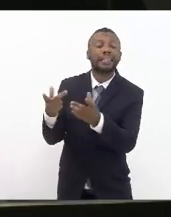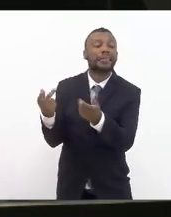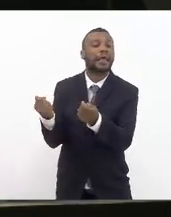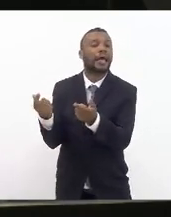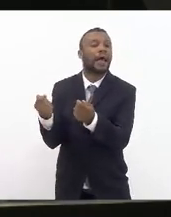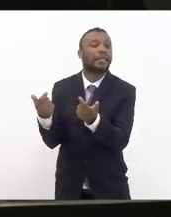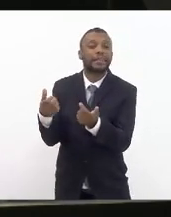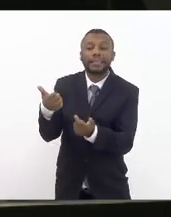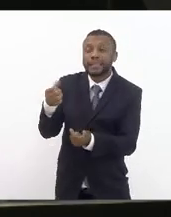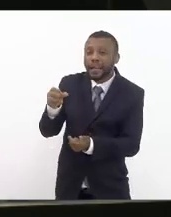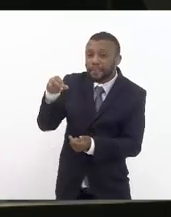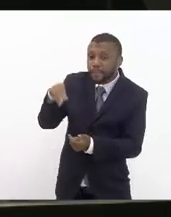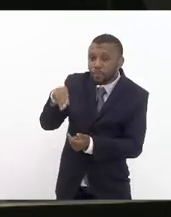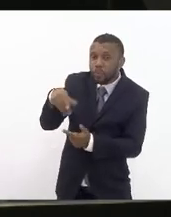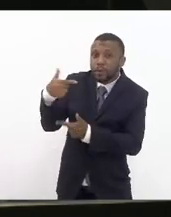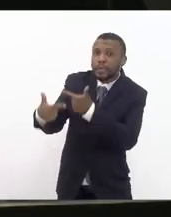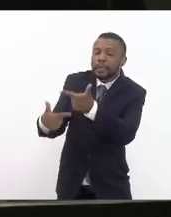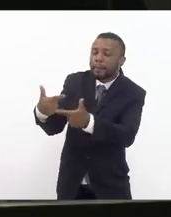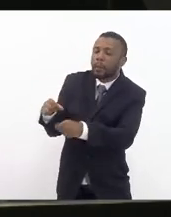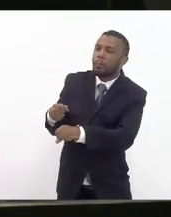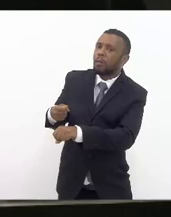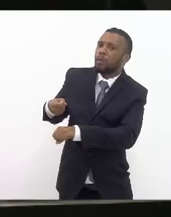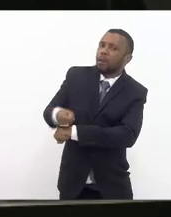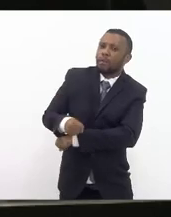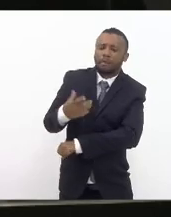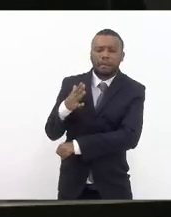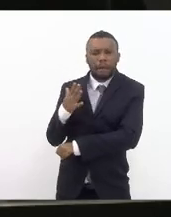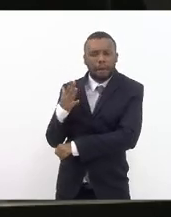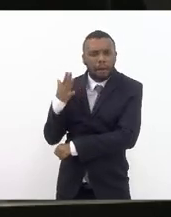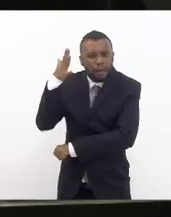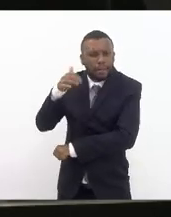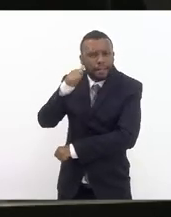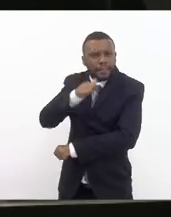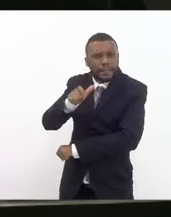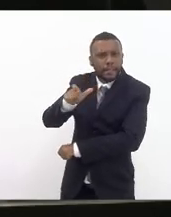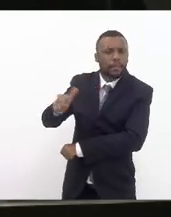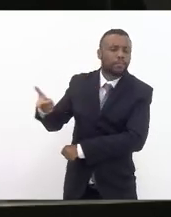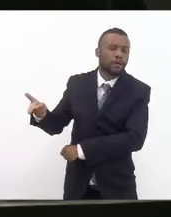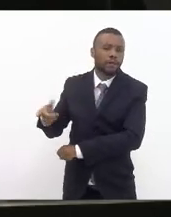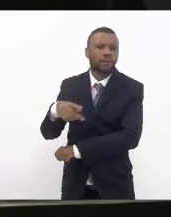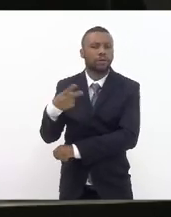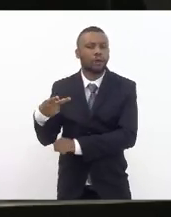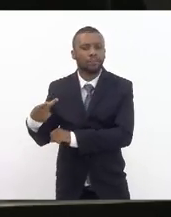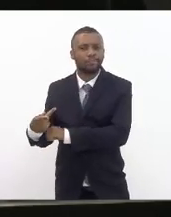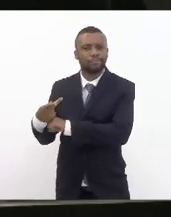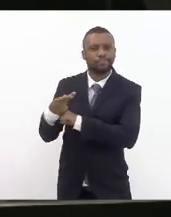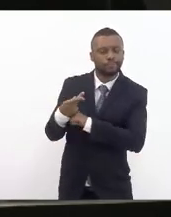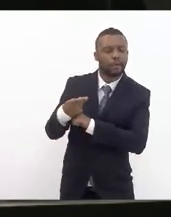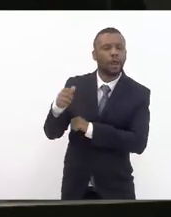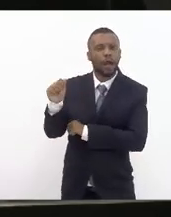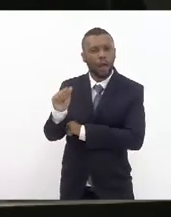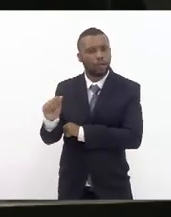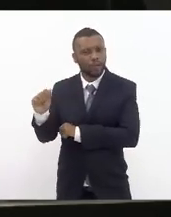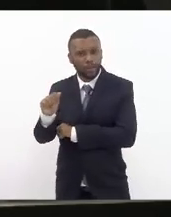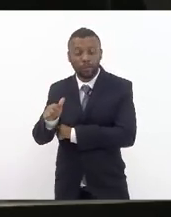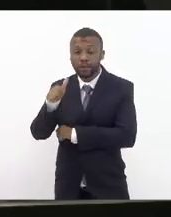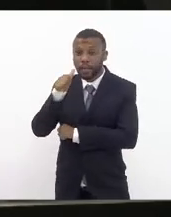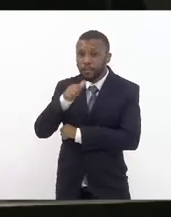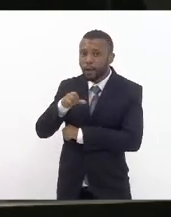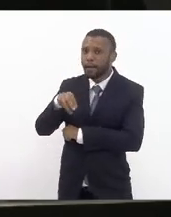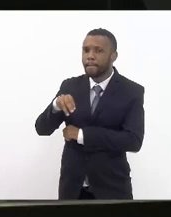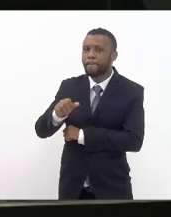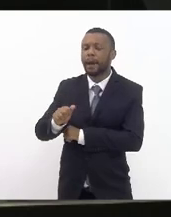10 minutos de trabalho árduo dessas mulheres. E aí fomos procuradas pela Associação de Marisqueiras, que já